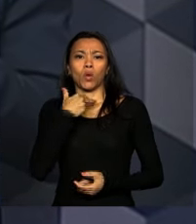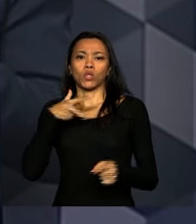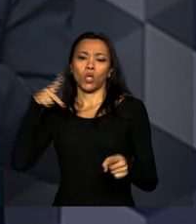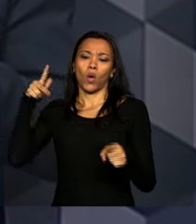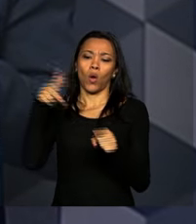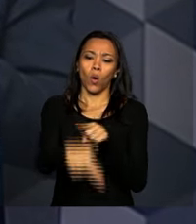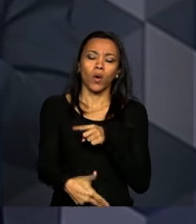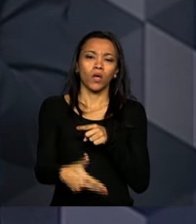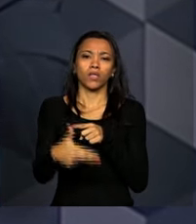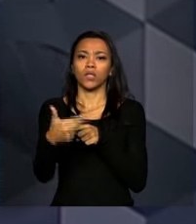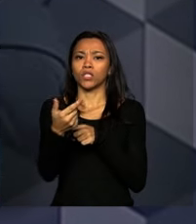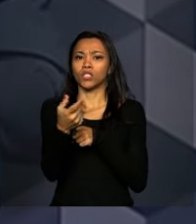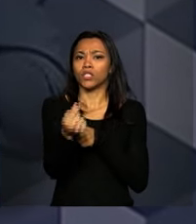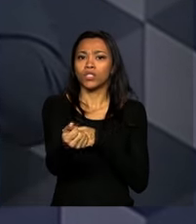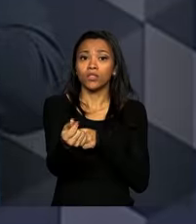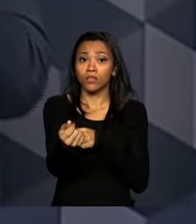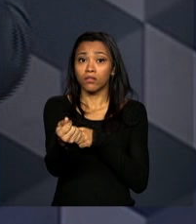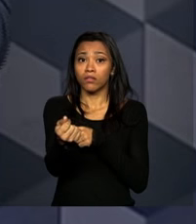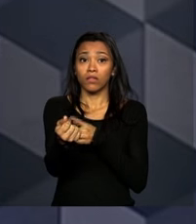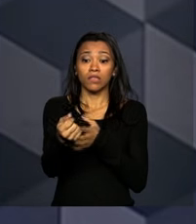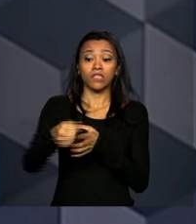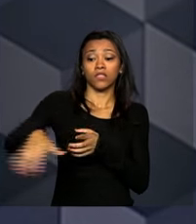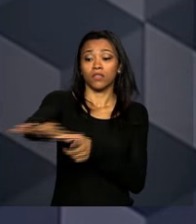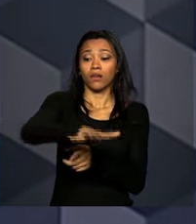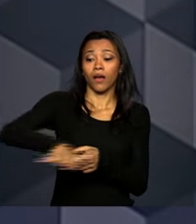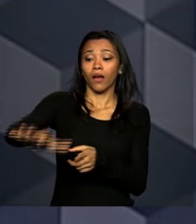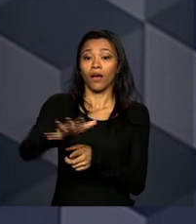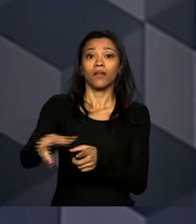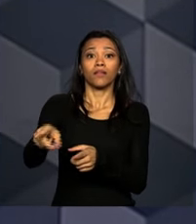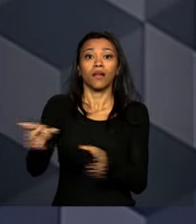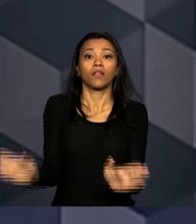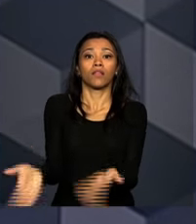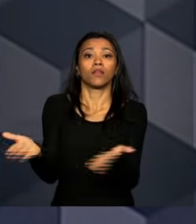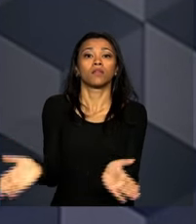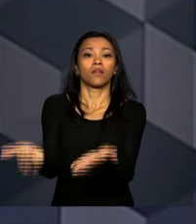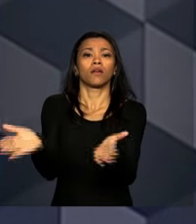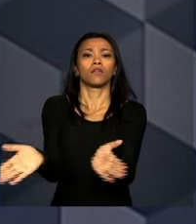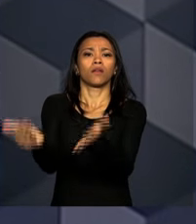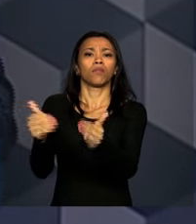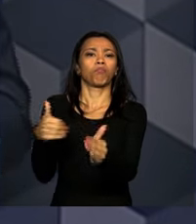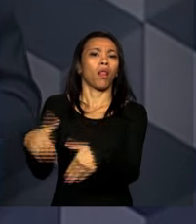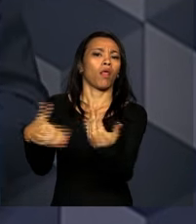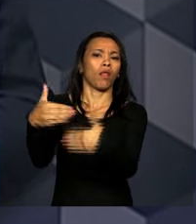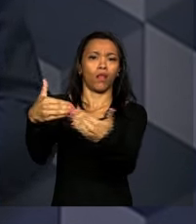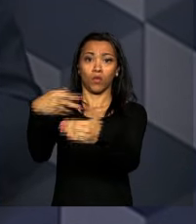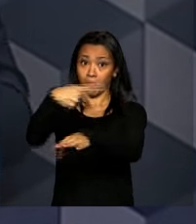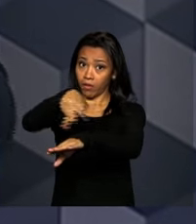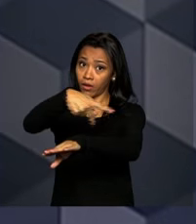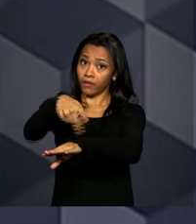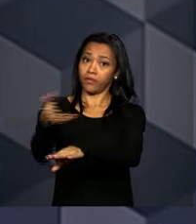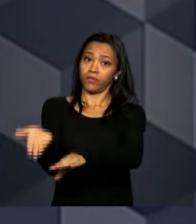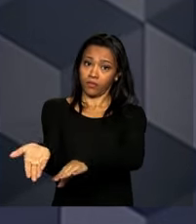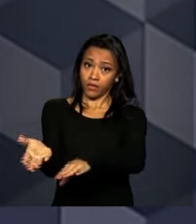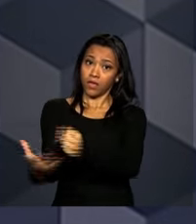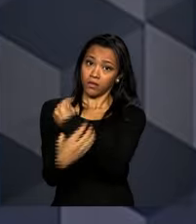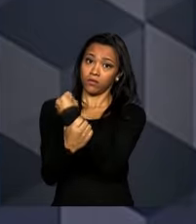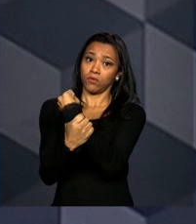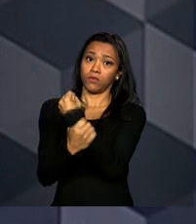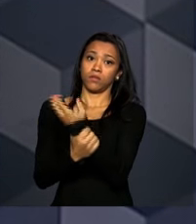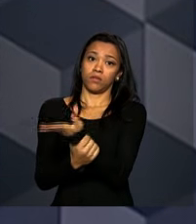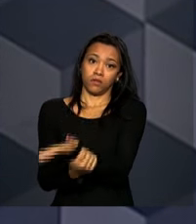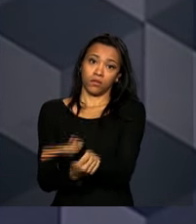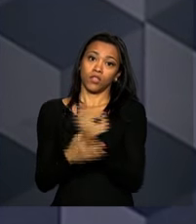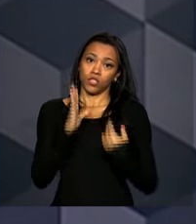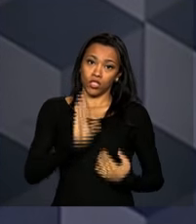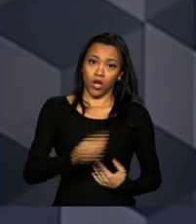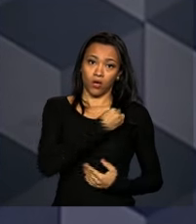recursos de setores que estão promovendo o desenvolvimento do país e, sobretudo, garantindo aquilo que o Patrúcio